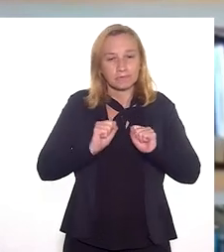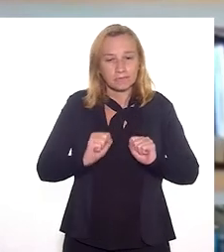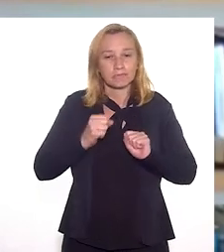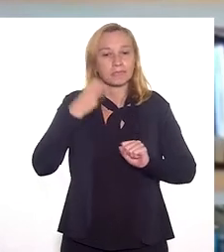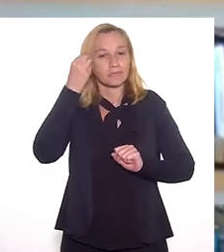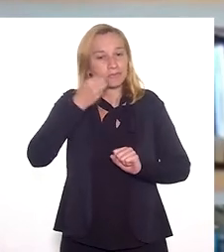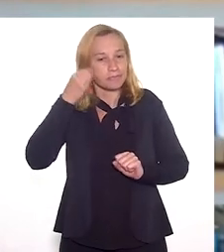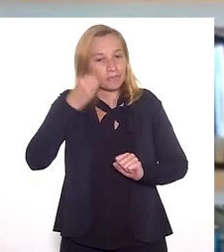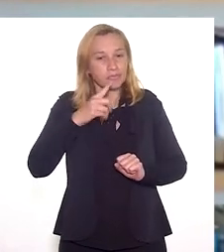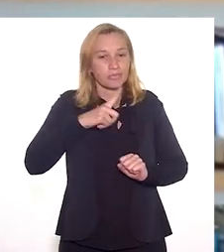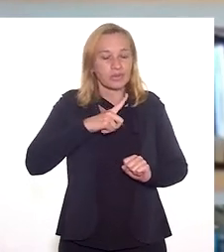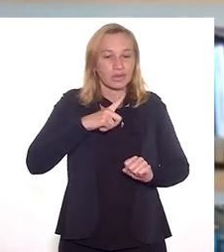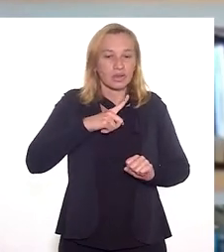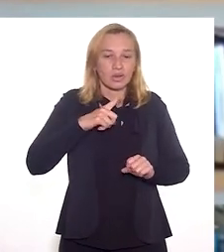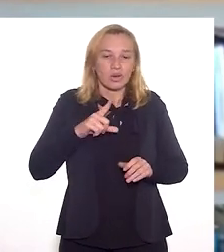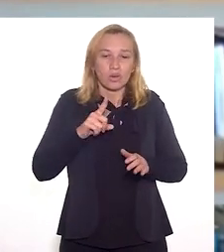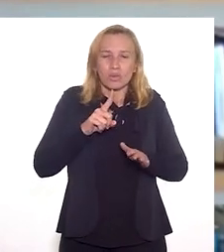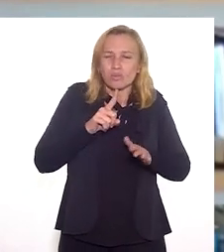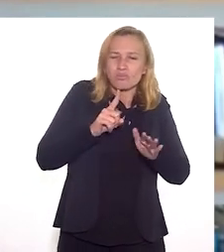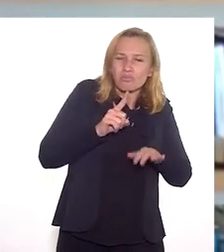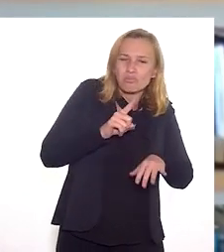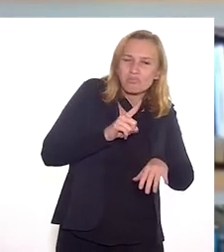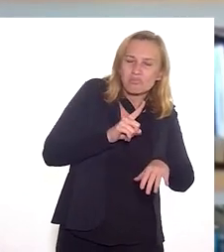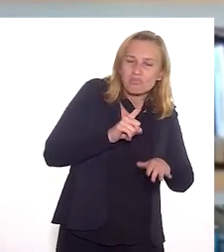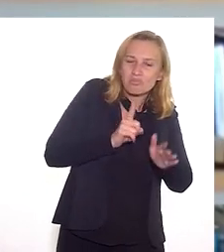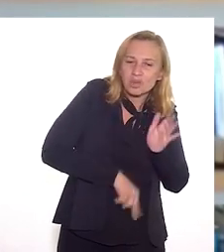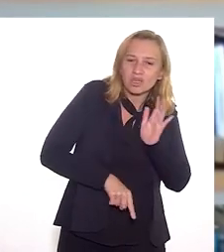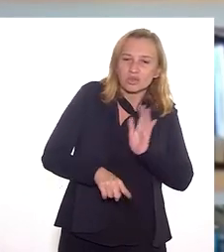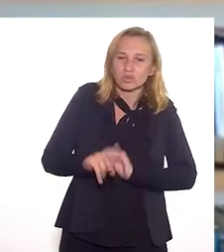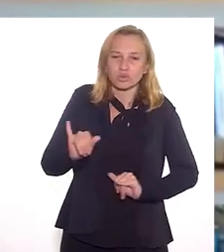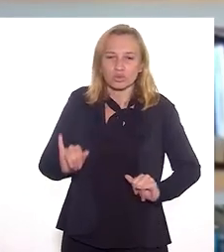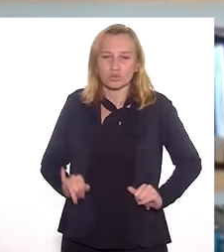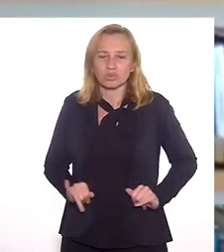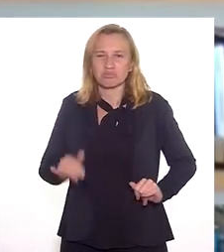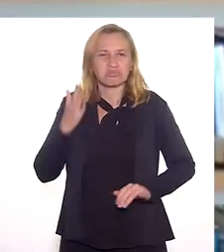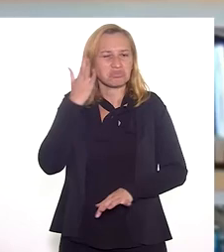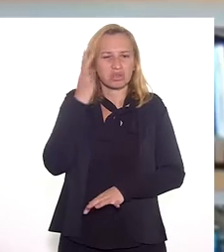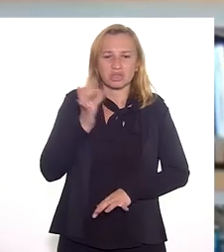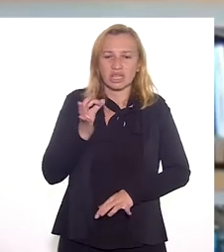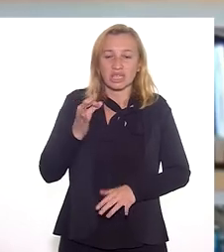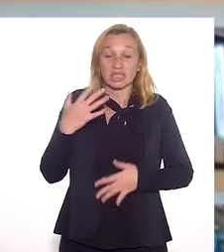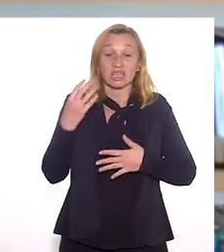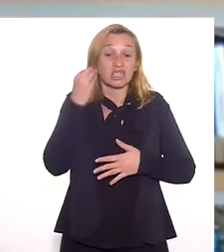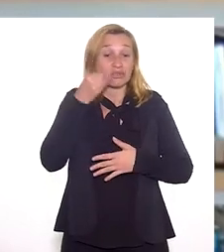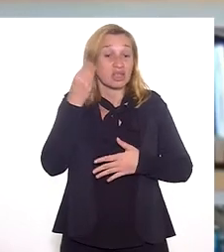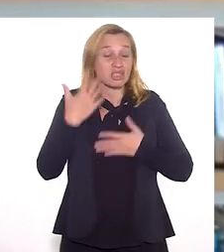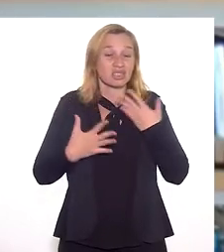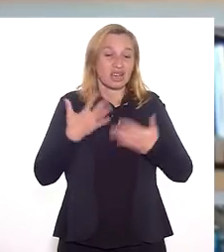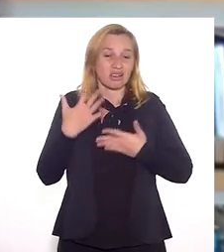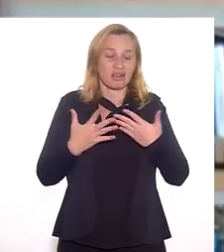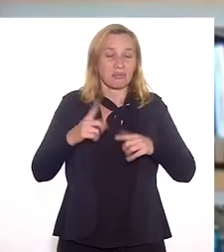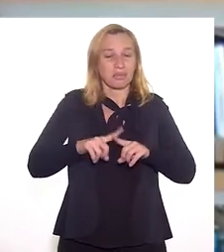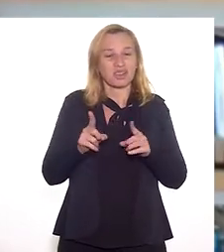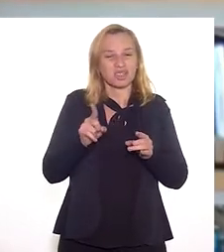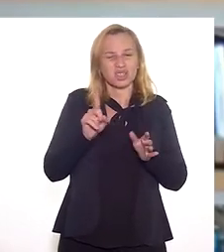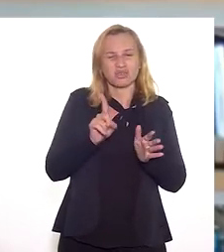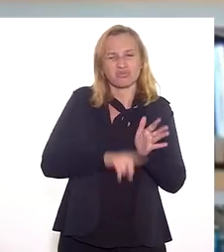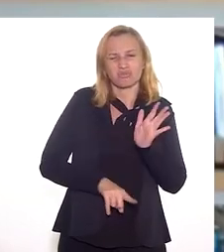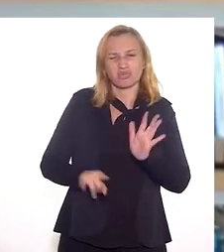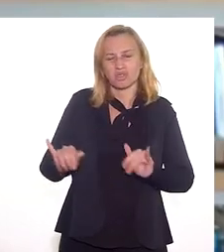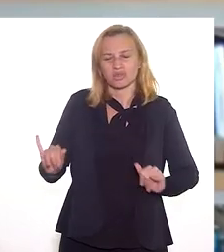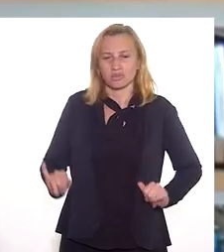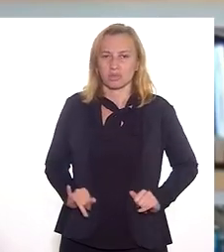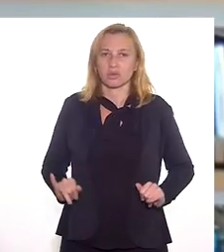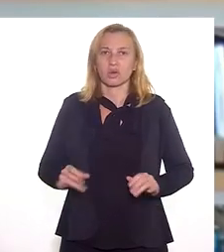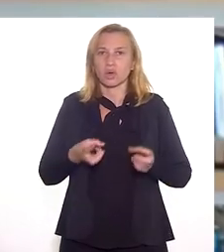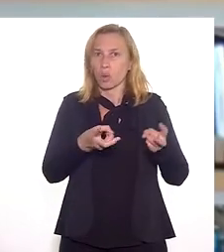ela chega, a gente pode ter essa experiência com menos dano. Eu não sei se é uma experiência alegre, mas é uma experiência que